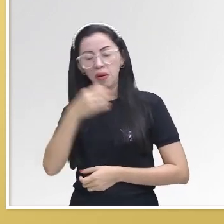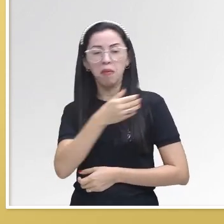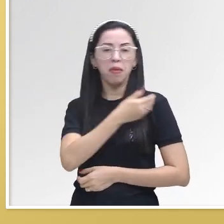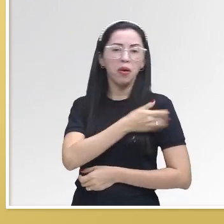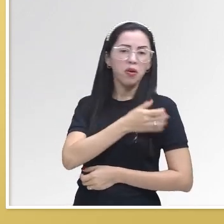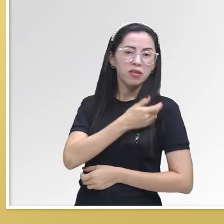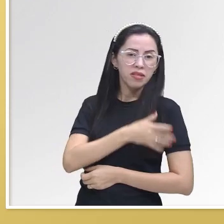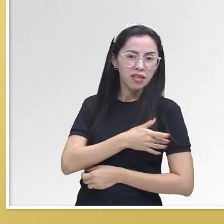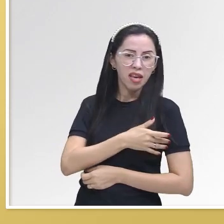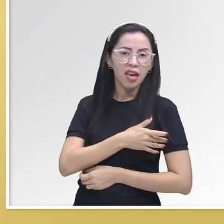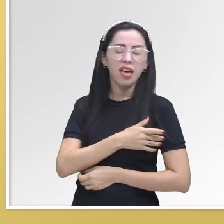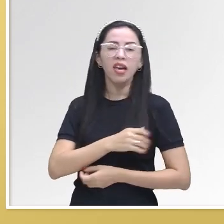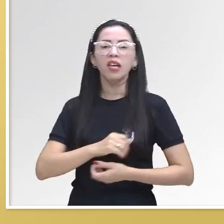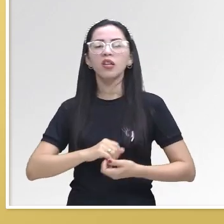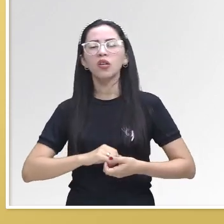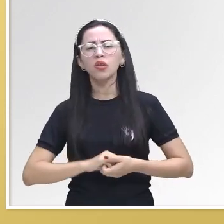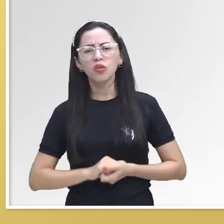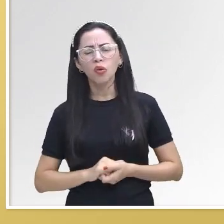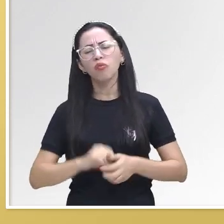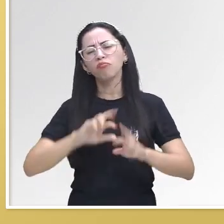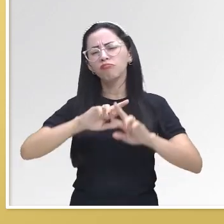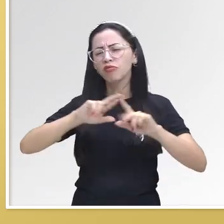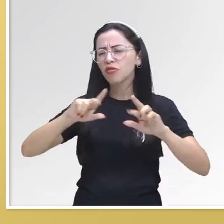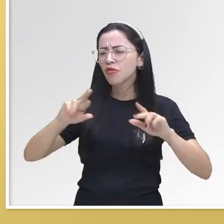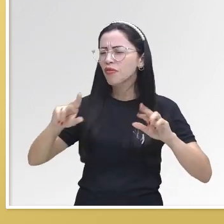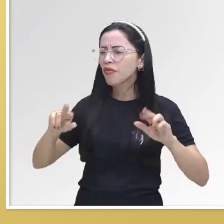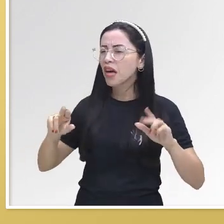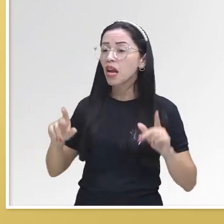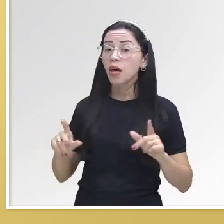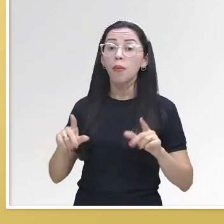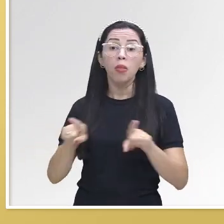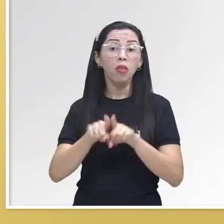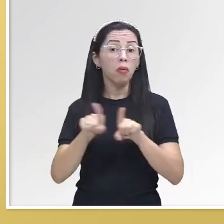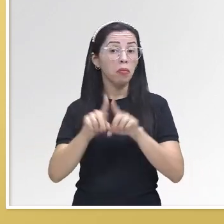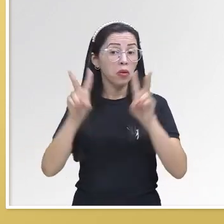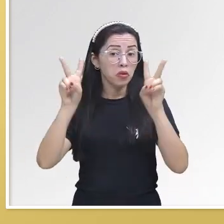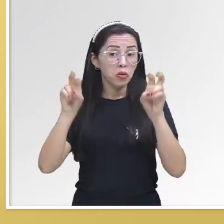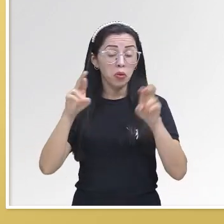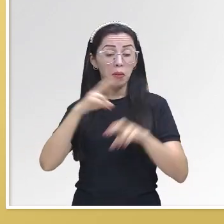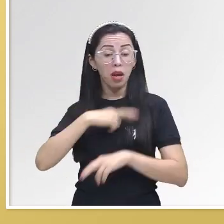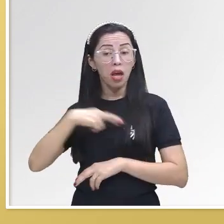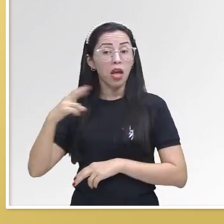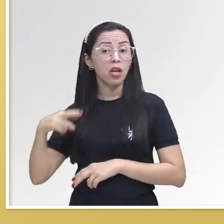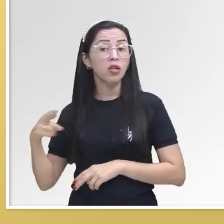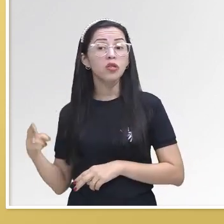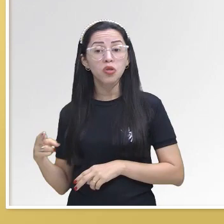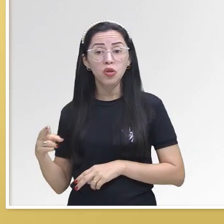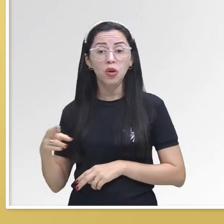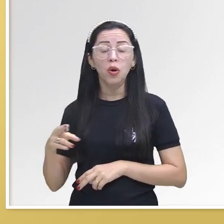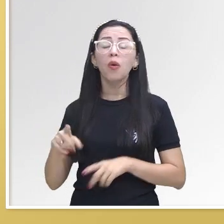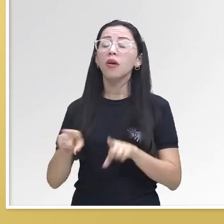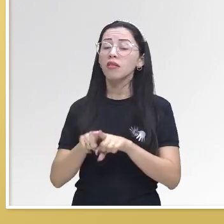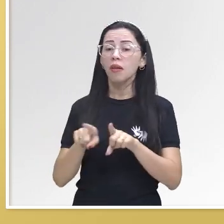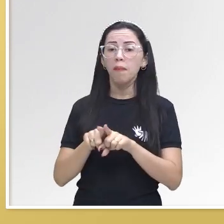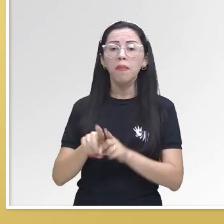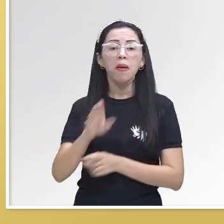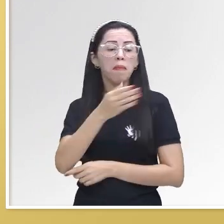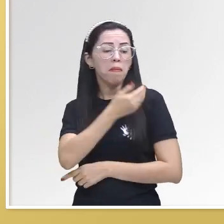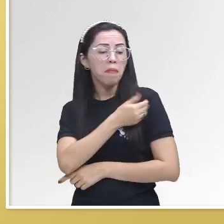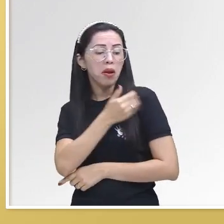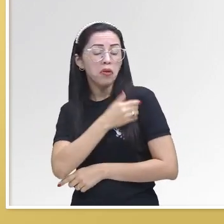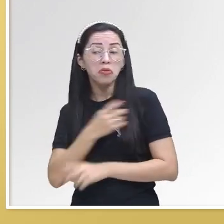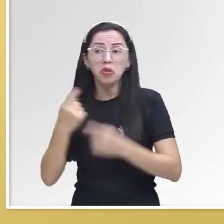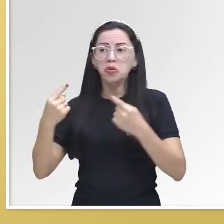xenofobia, etnocentrismo, intolerância religiosa e preconceito contra os deficientes. O crime de